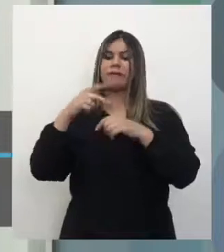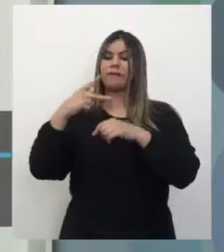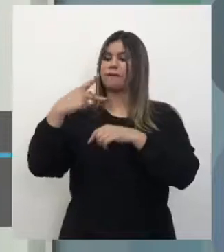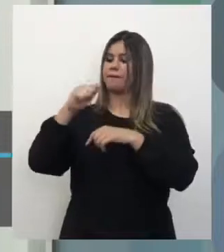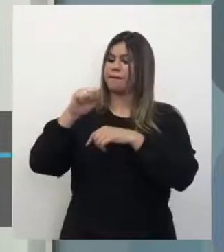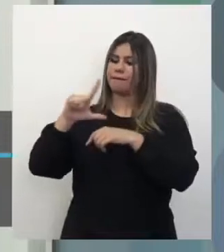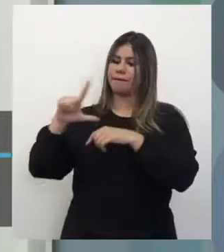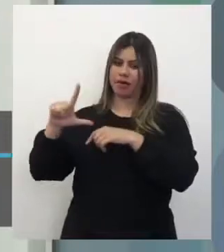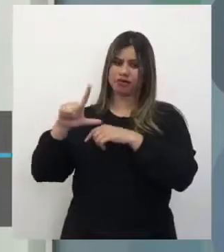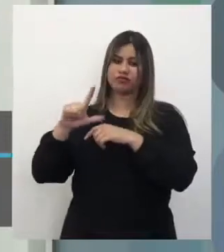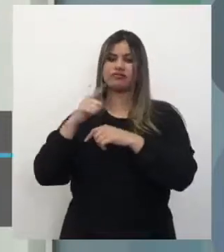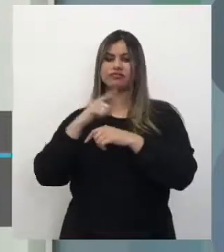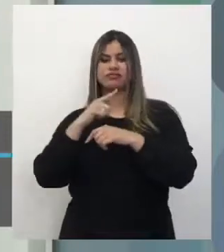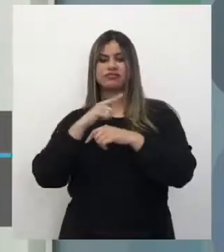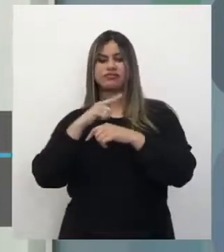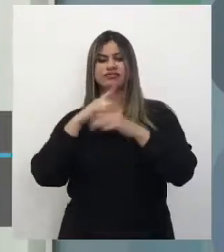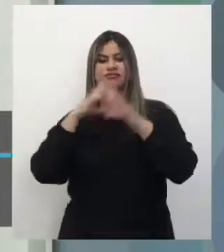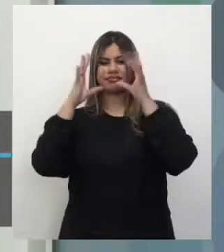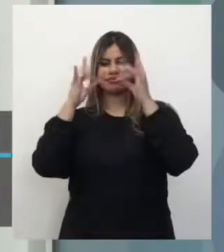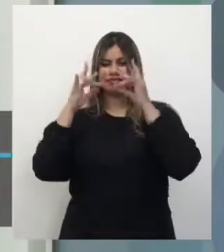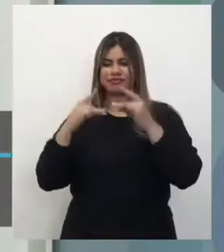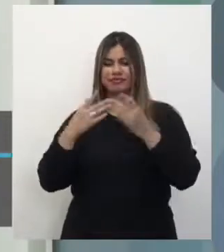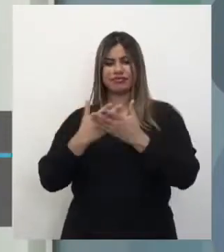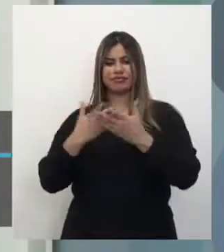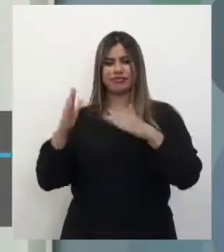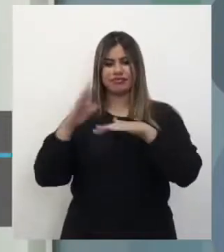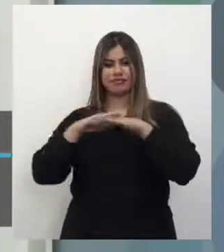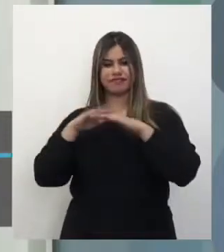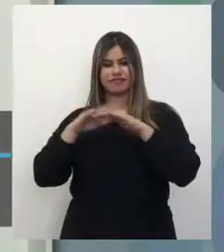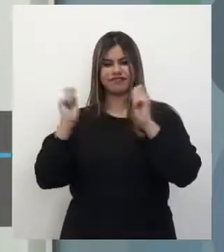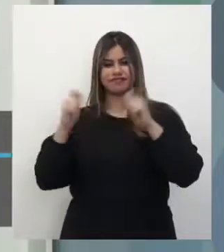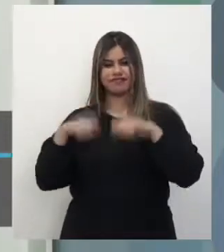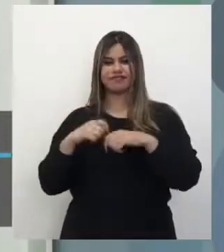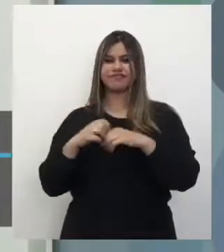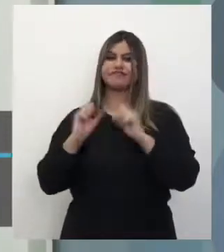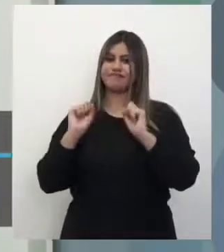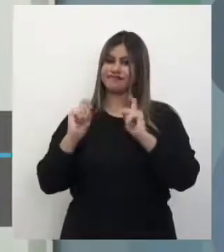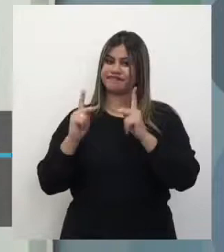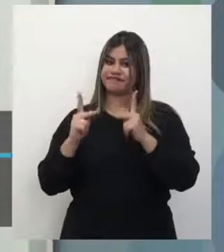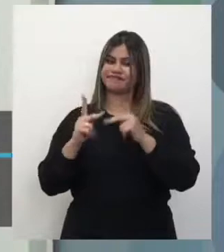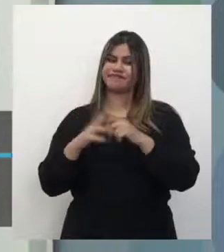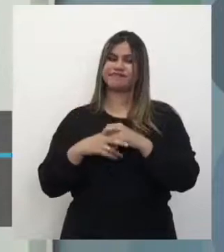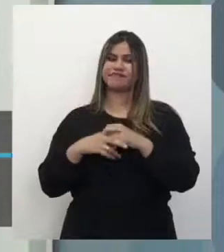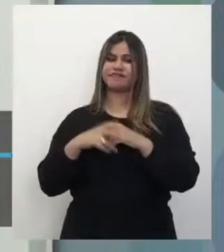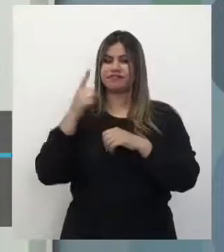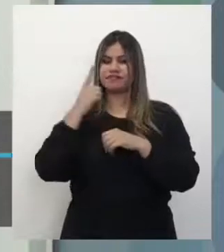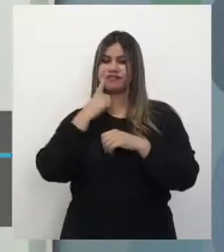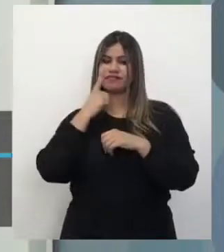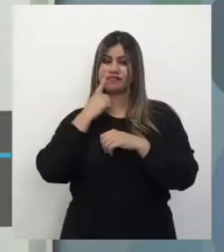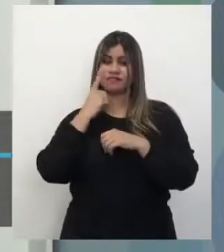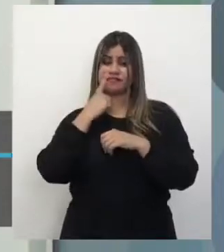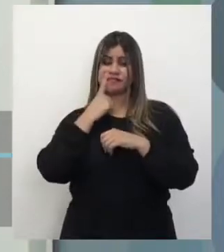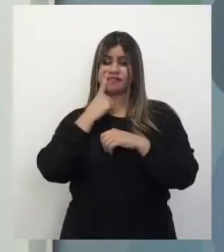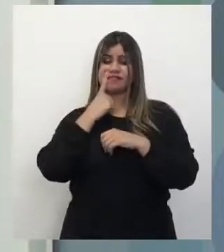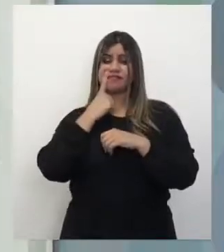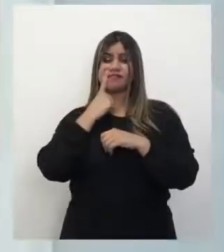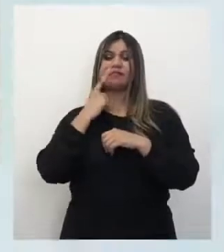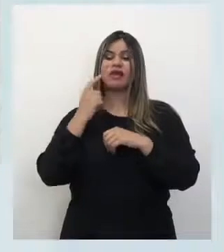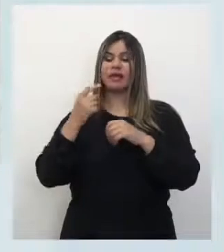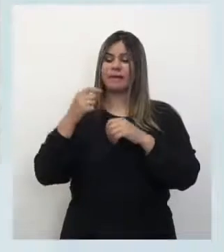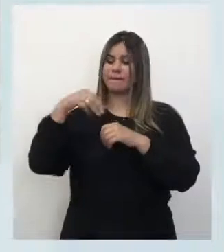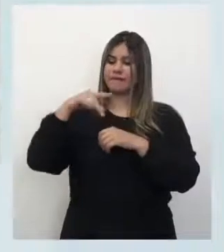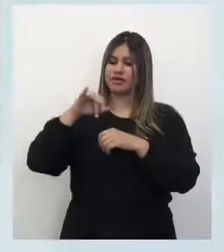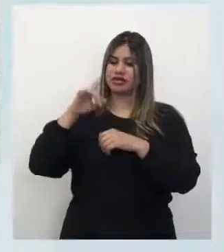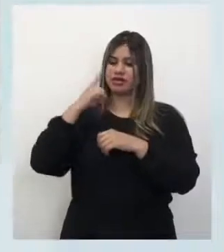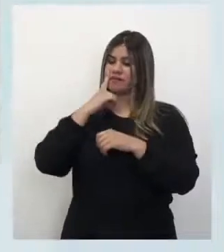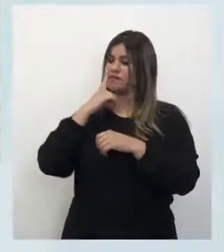de destaque, nas quais vocês podem aplicar a leitura crítica. Beleza? Vamos lá para Michel Foucault, então. Michel